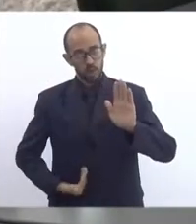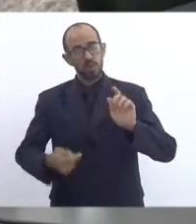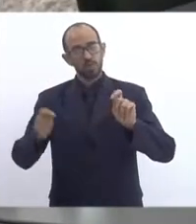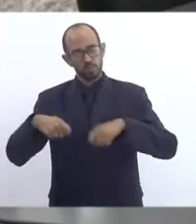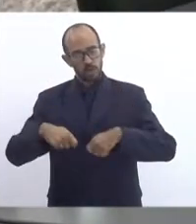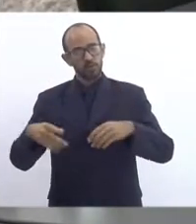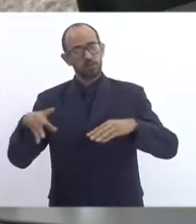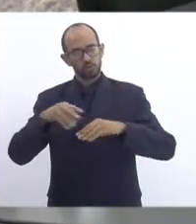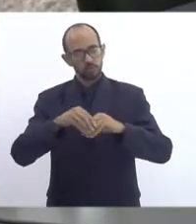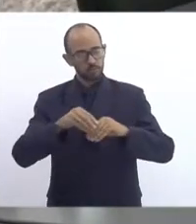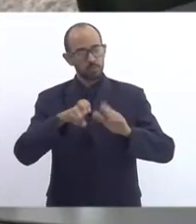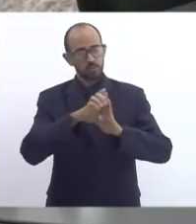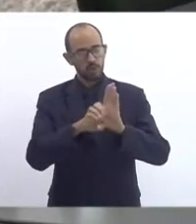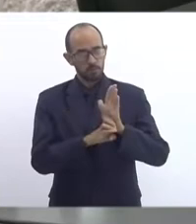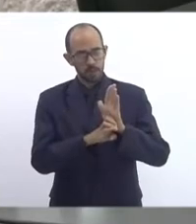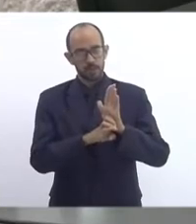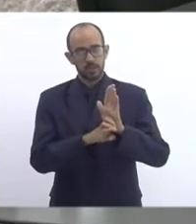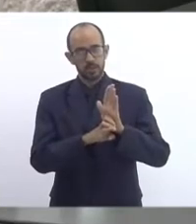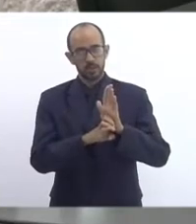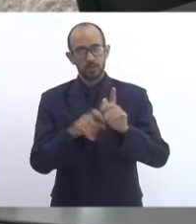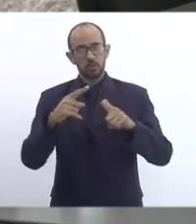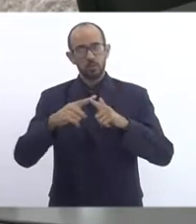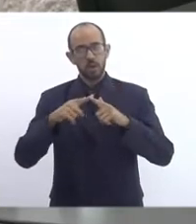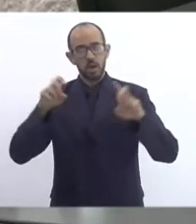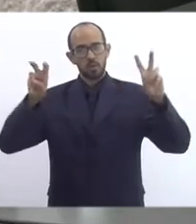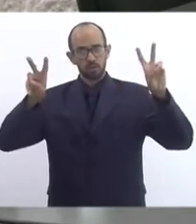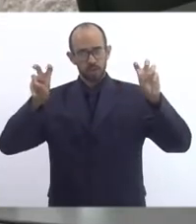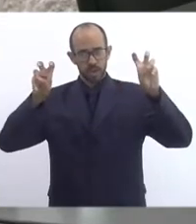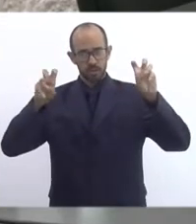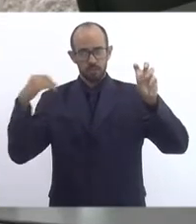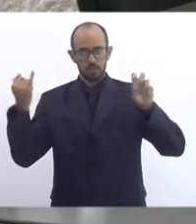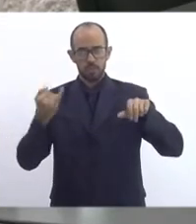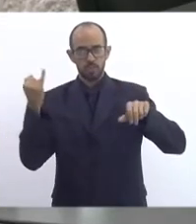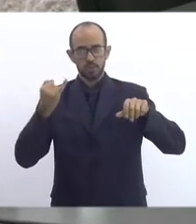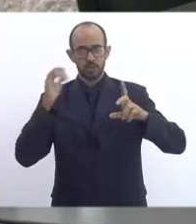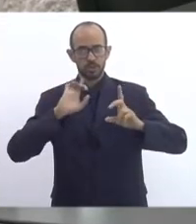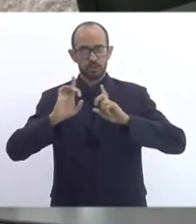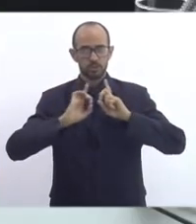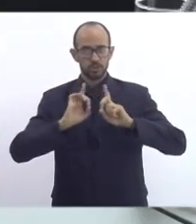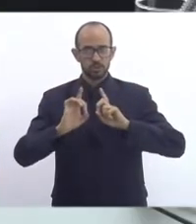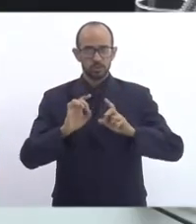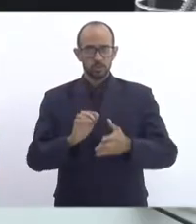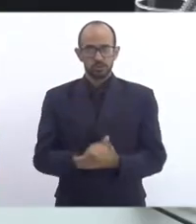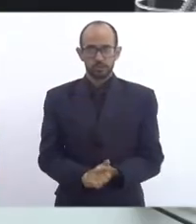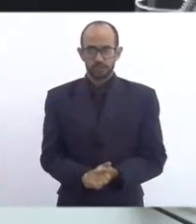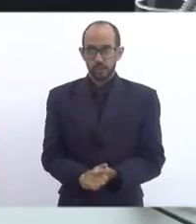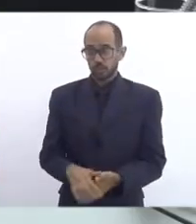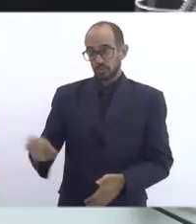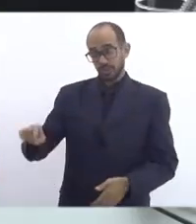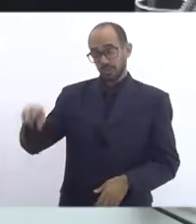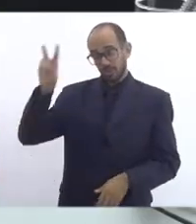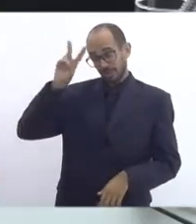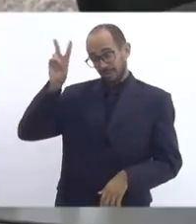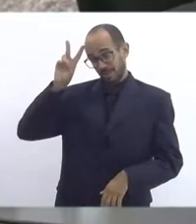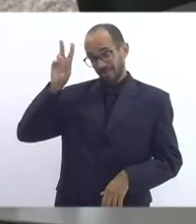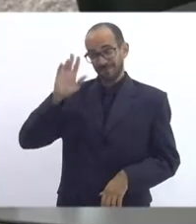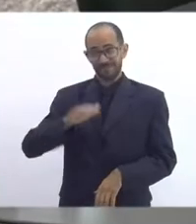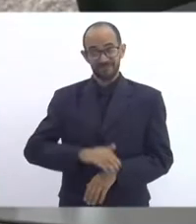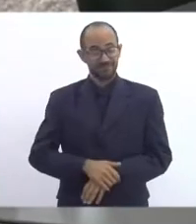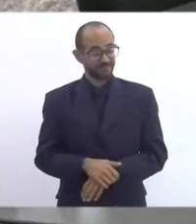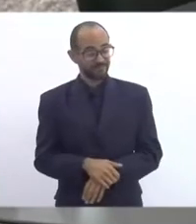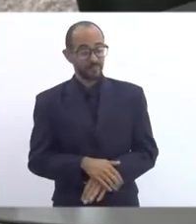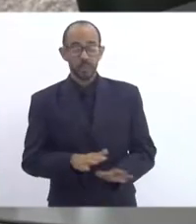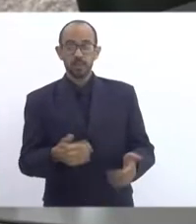sentido. Sim. Acho que. O que, aliás, é um tema fundamental de se discutir. Eu estou só lembrando. Mas faz bem, porque eu acho que a gente